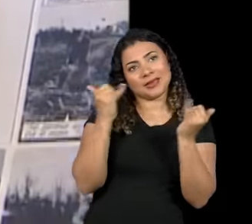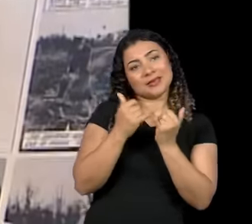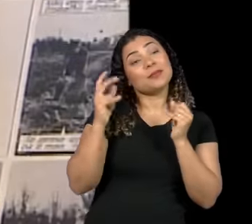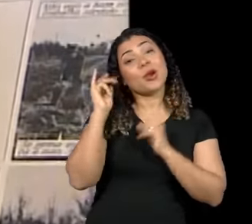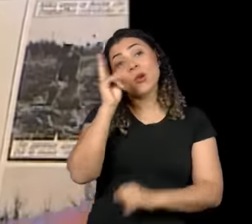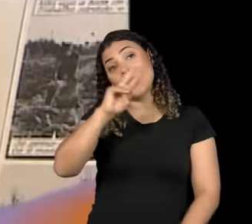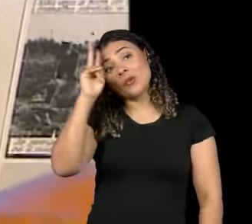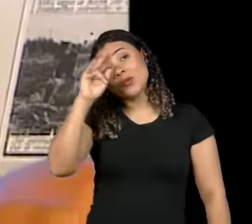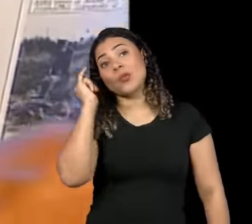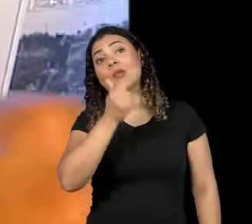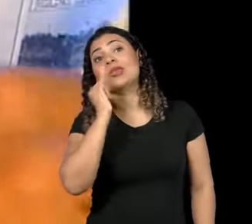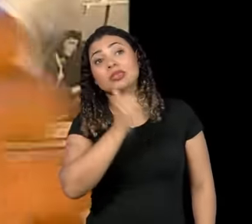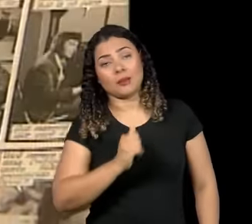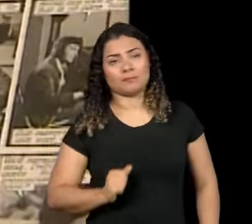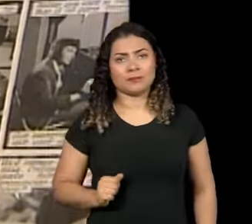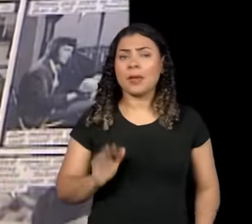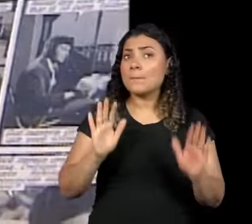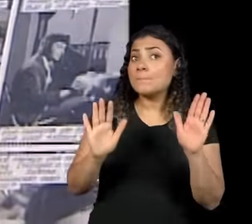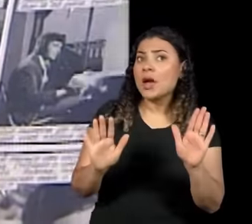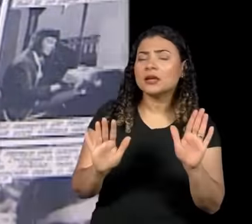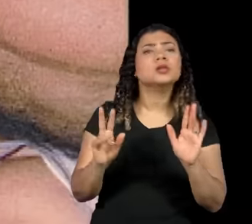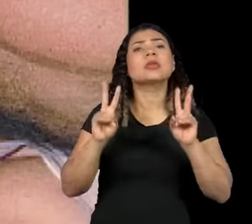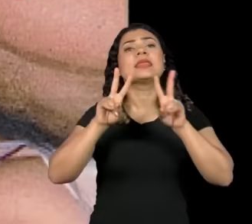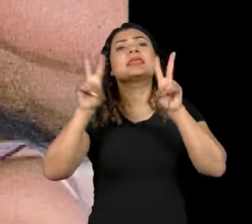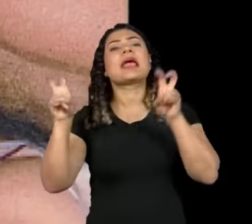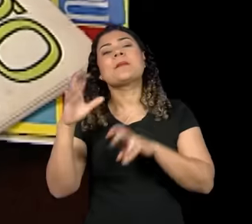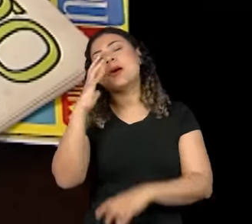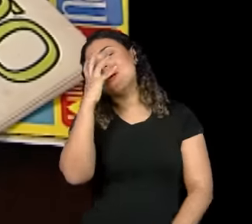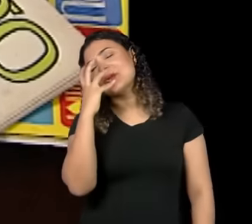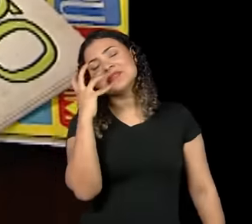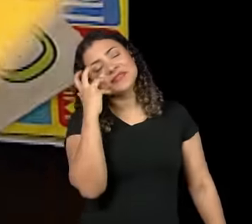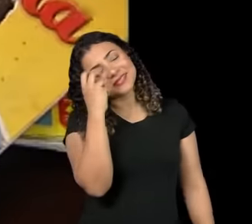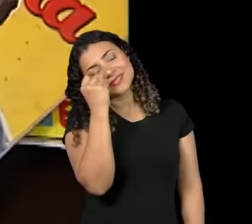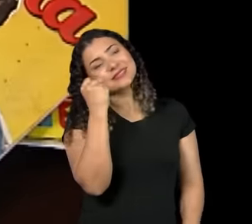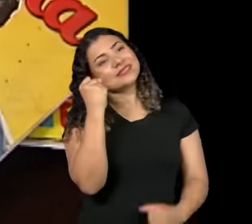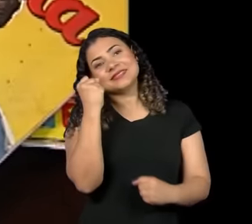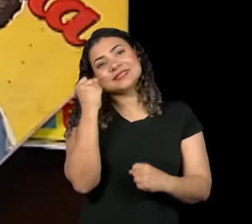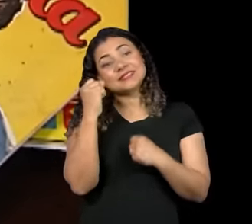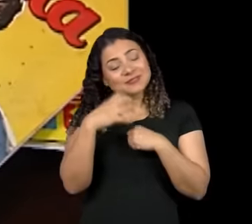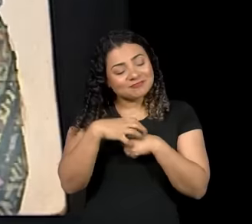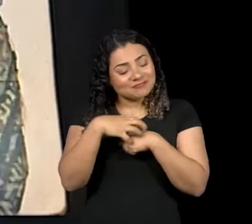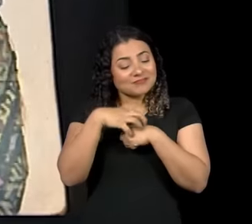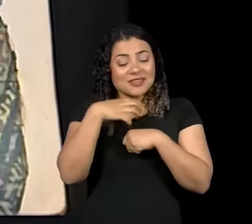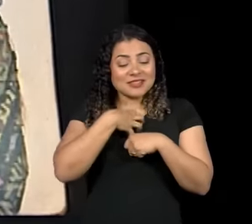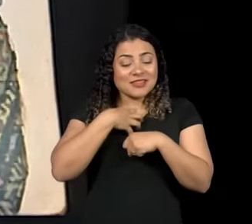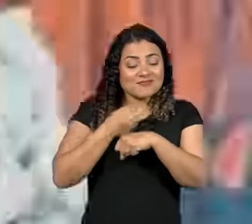uma história. Porém, quase sempre com temáticas românticas e sentimentais.